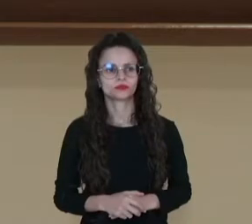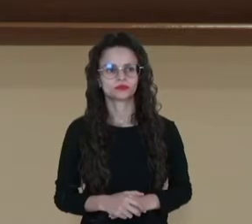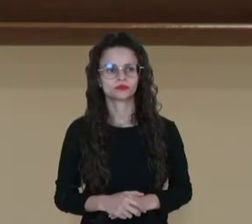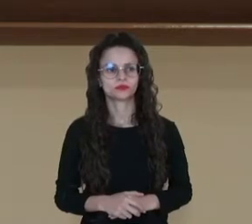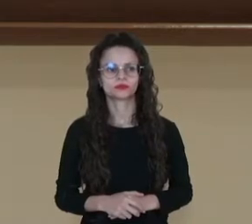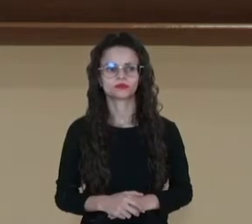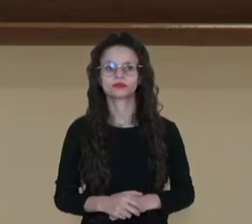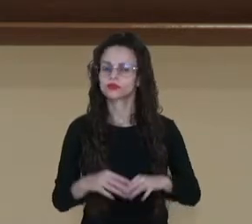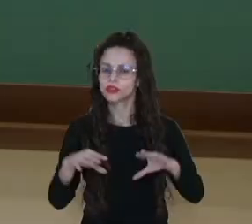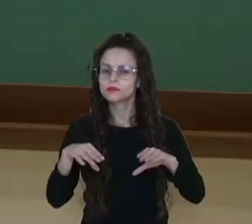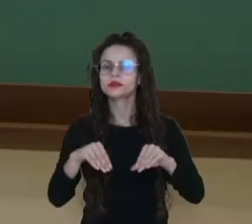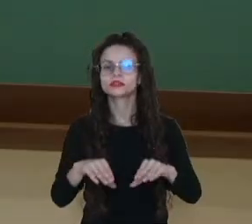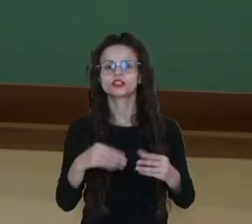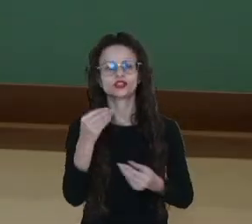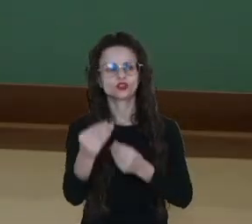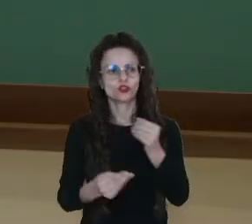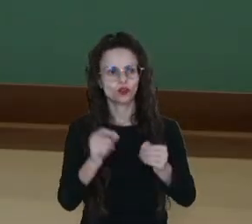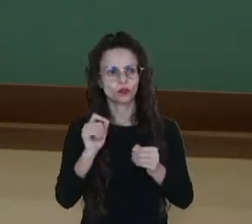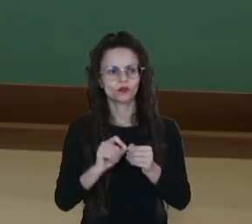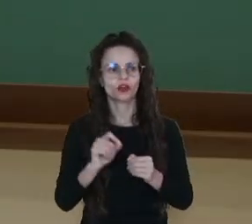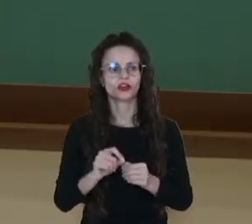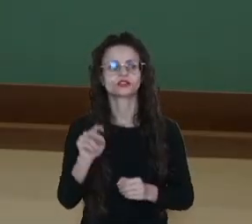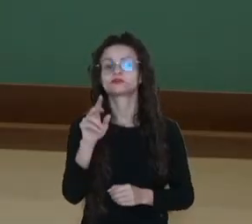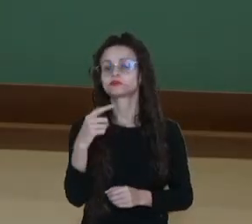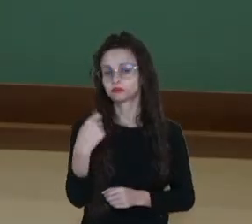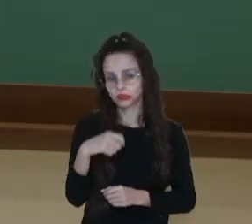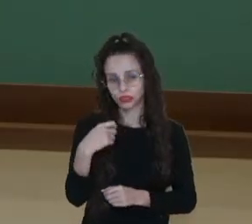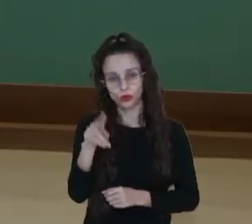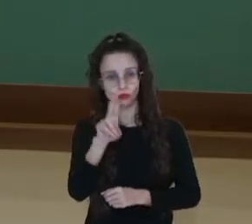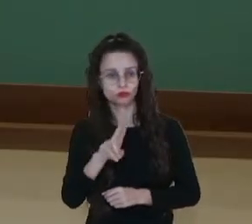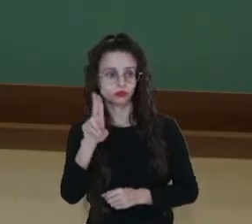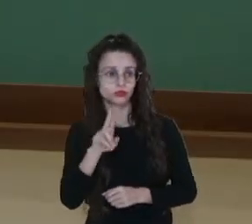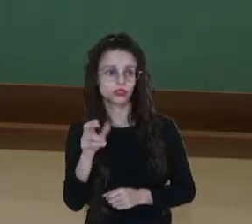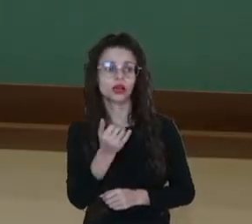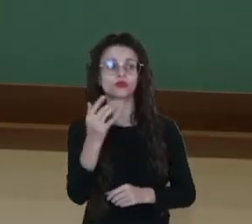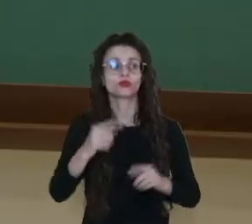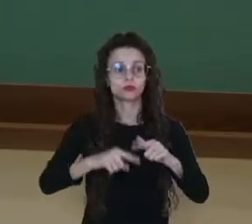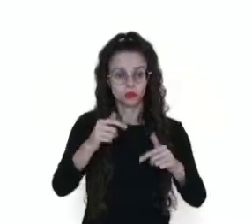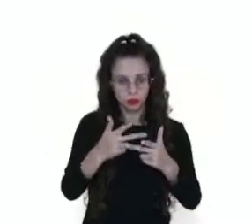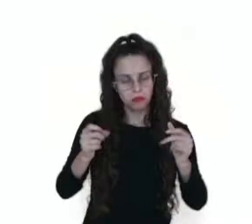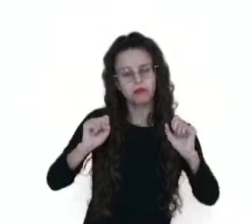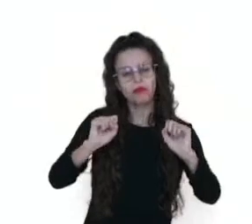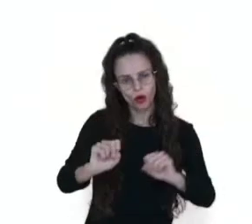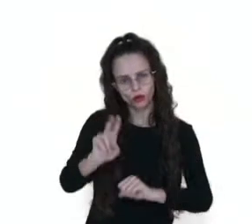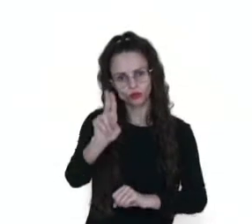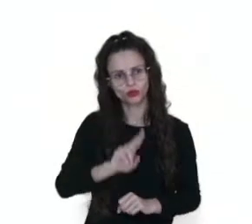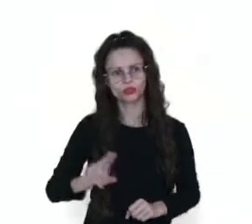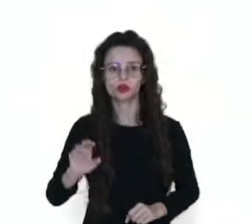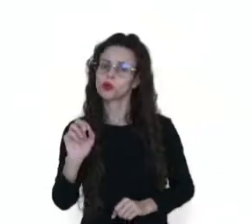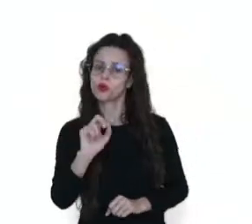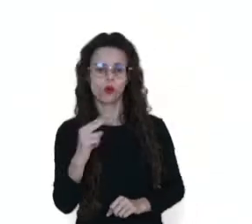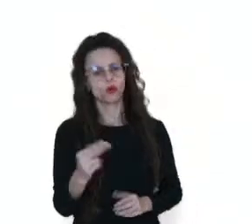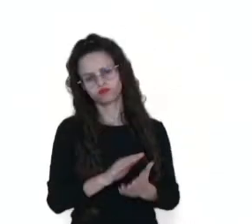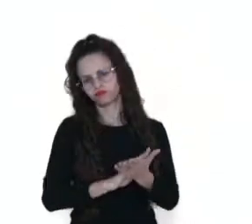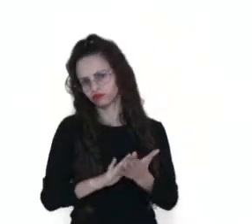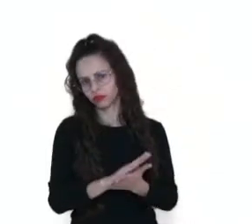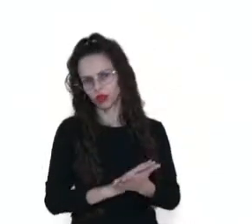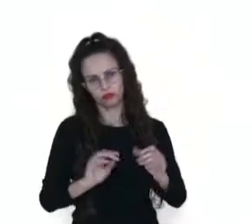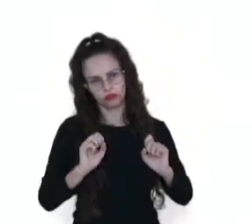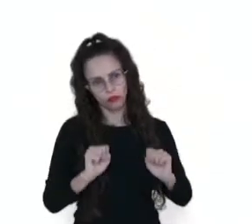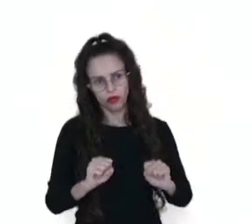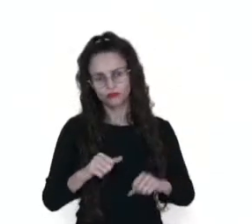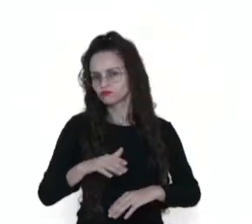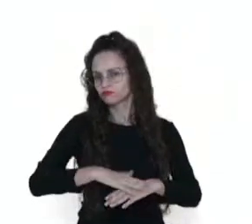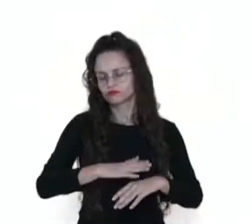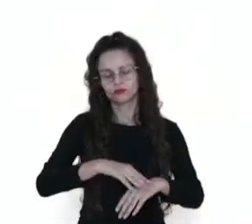Ela é realizada com o auxílio de acessórios, então observe a imagem, você pode utilizar acessórios ou não, né?